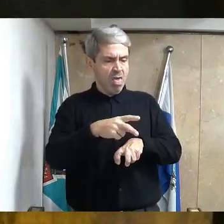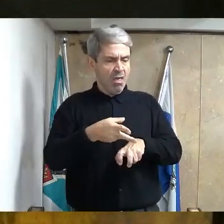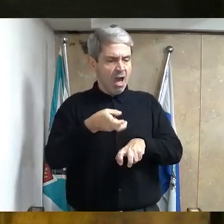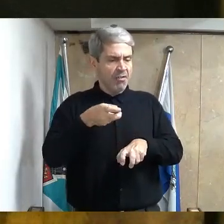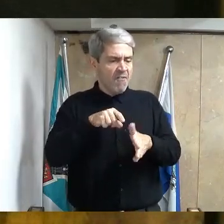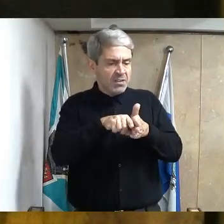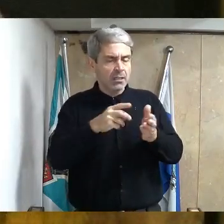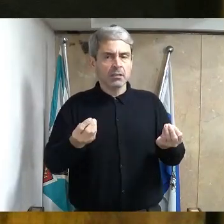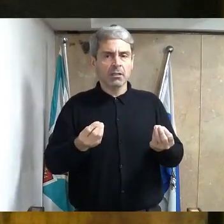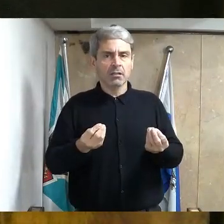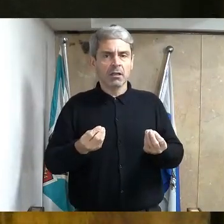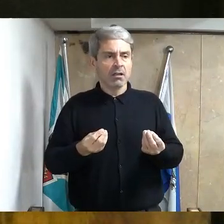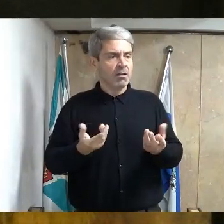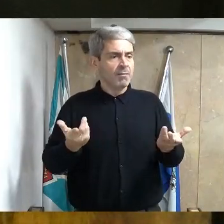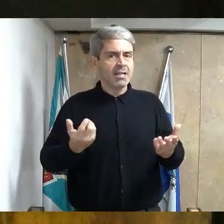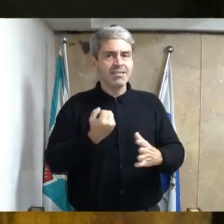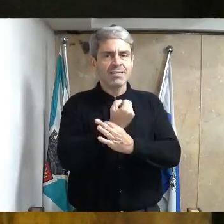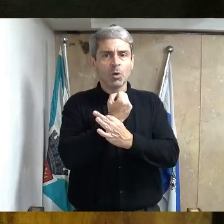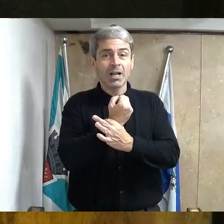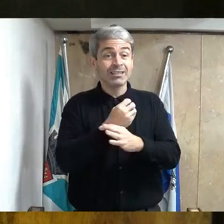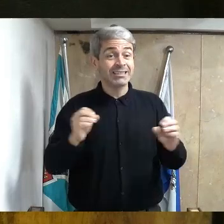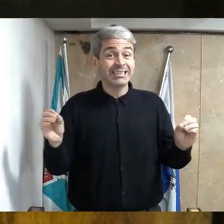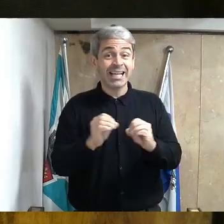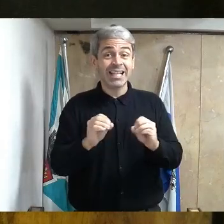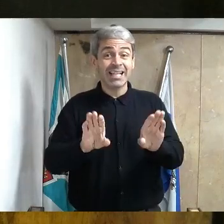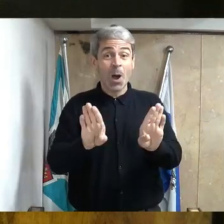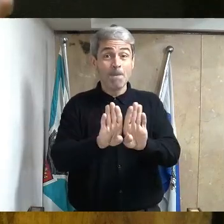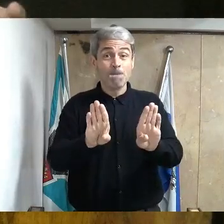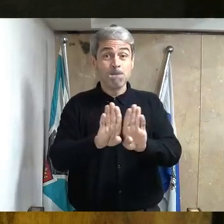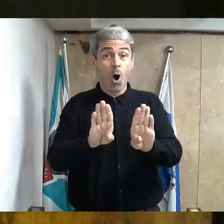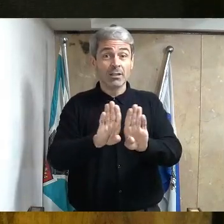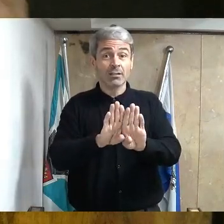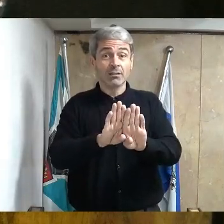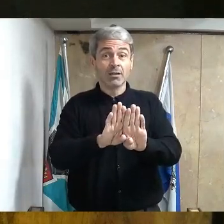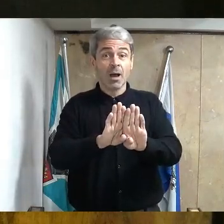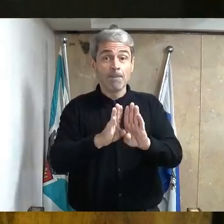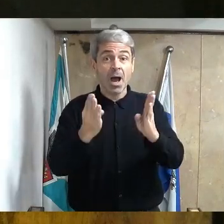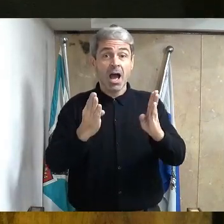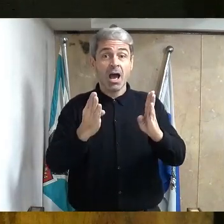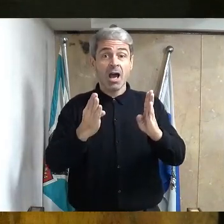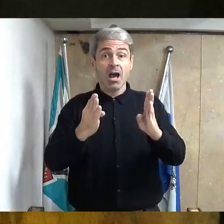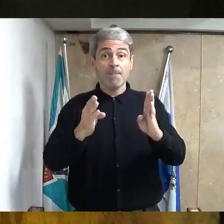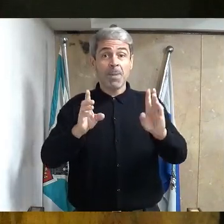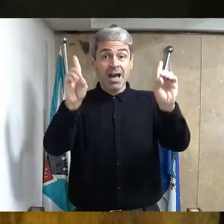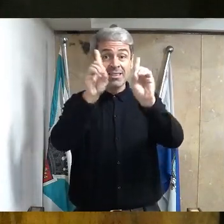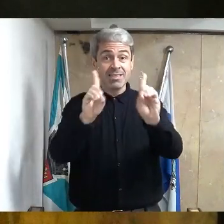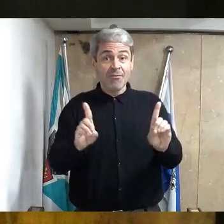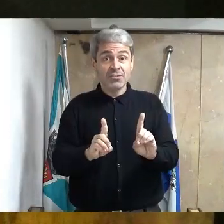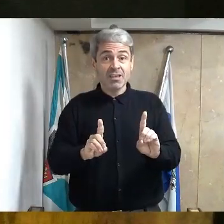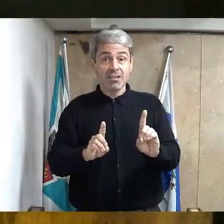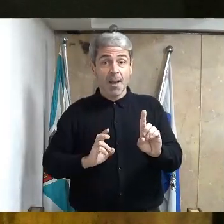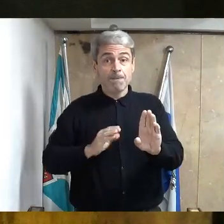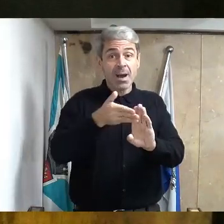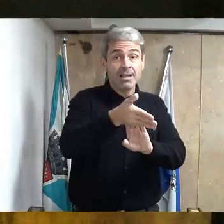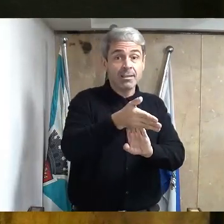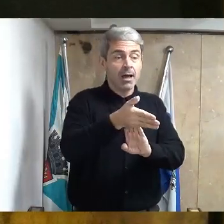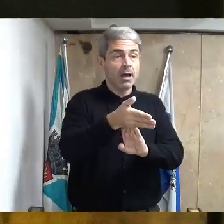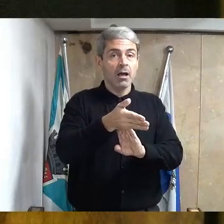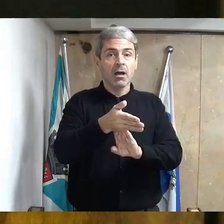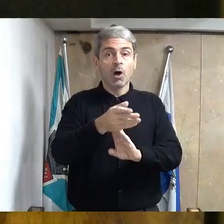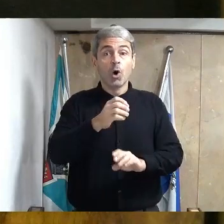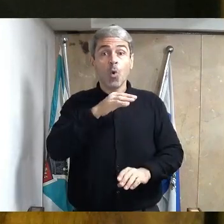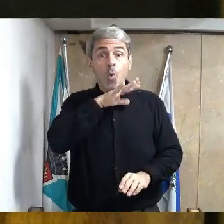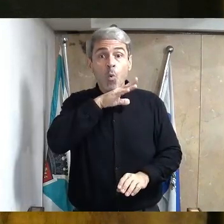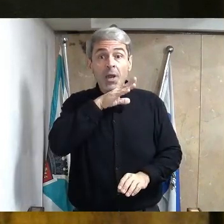sem extintor de incêndio, com portas que é para acesso aos portadores de necessidades especiais sem